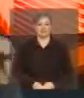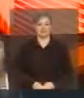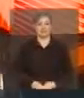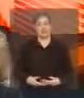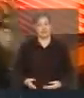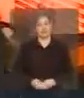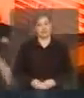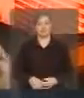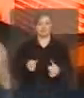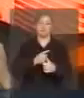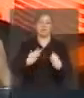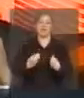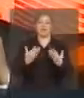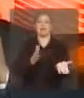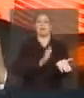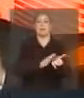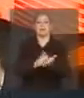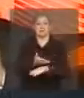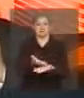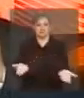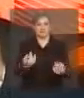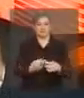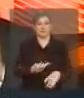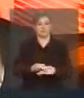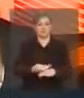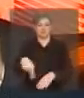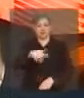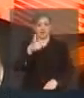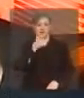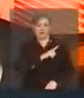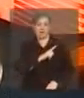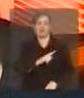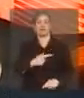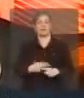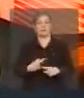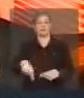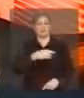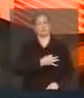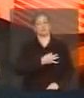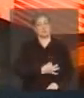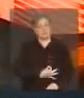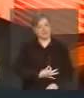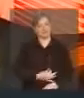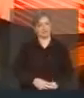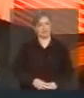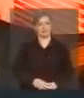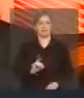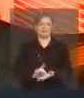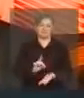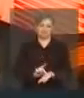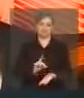Bem, primeiro dar os parabéns a vocês, porque o prêmio que vocês ganharam, os elogios, são merecidos.